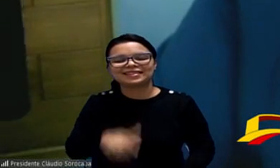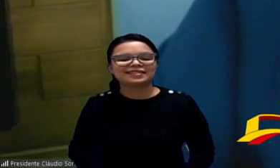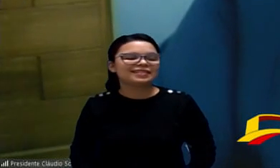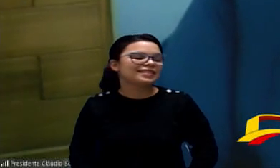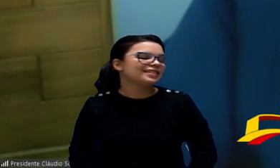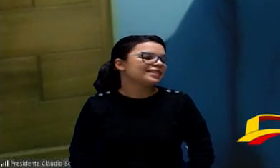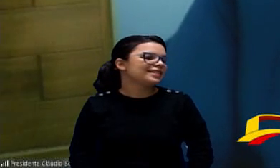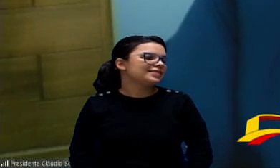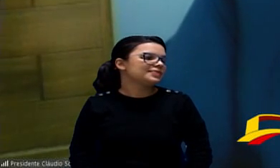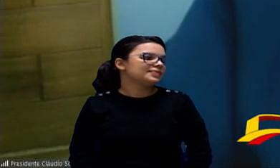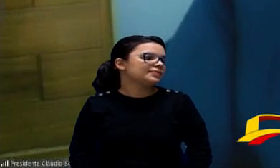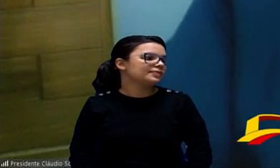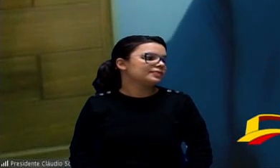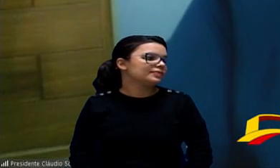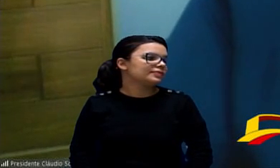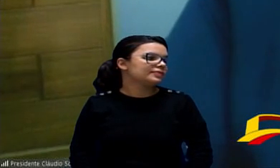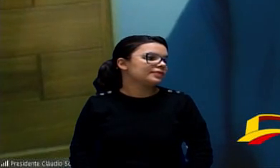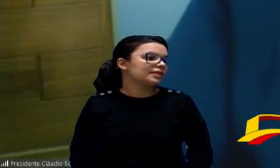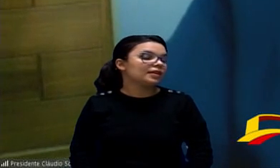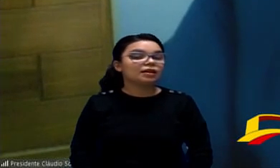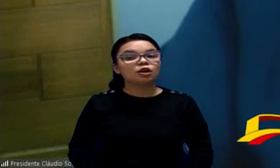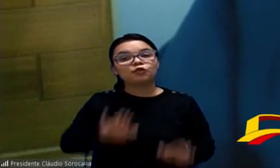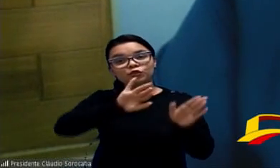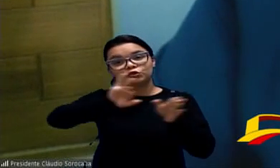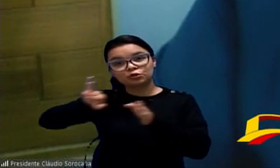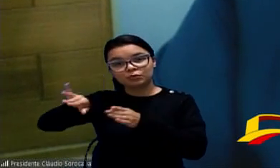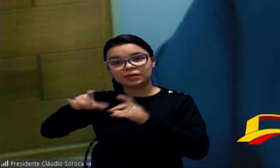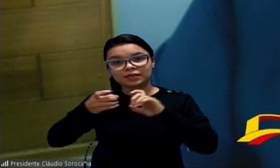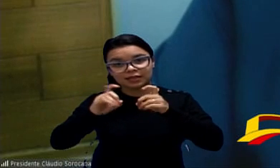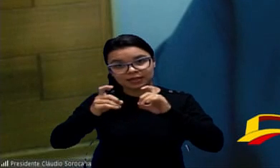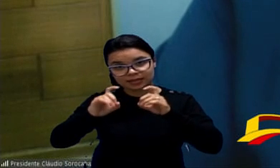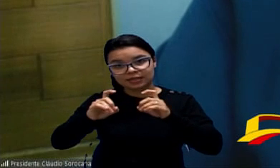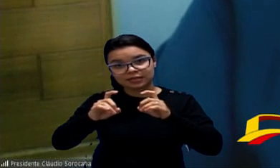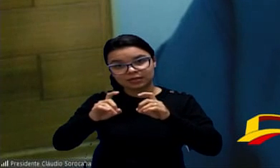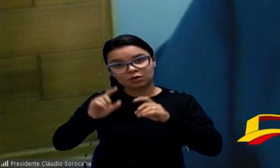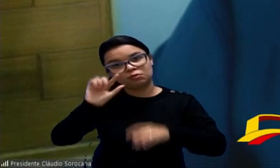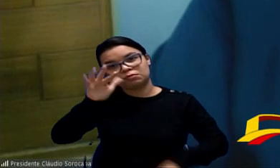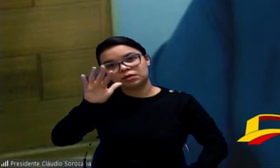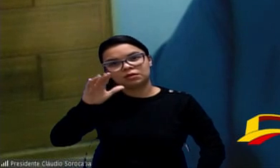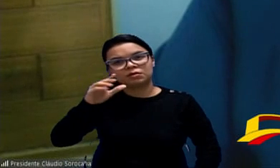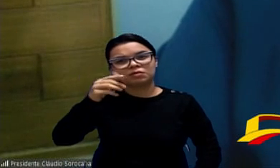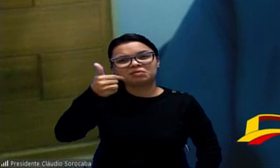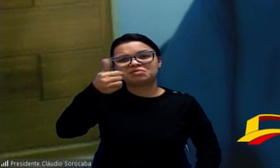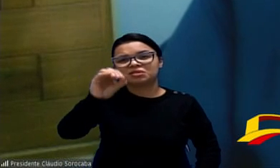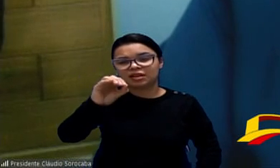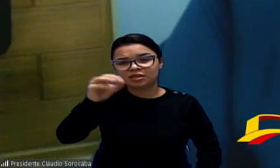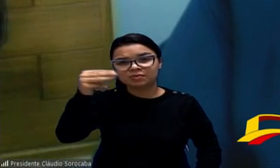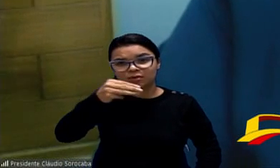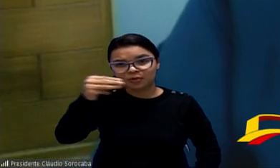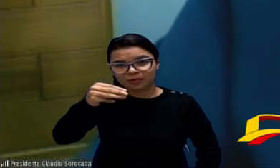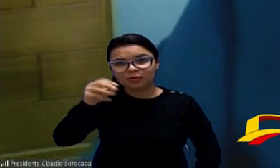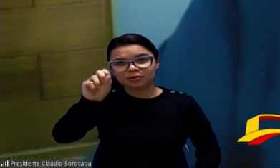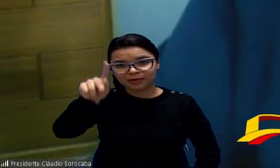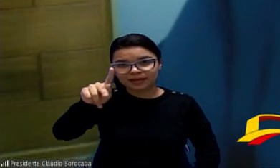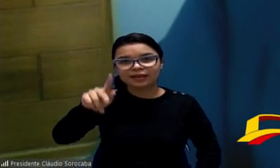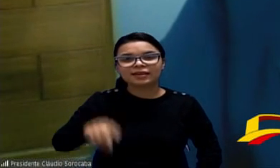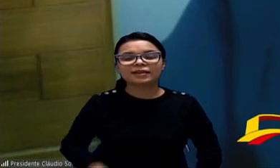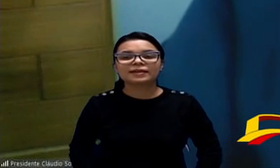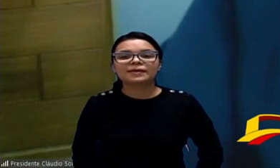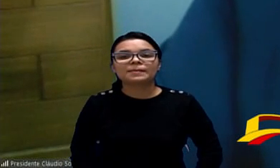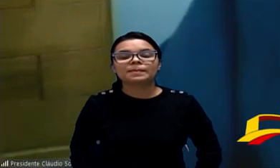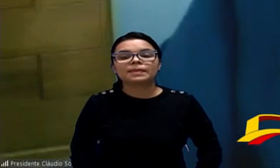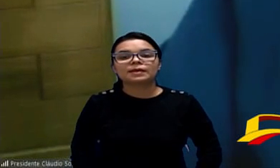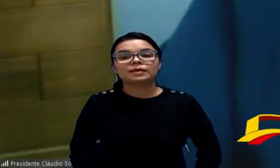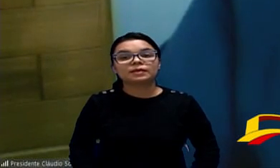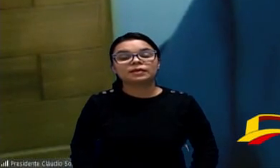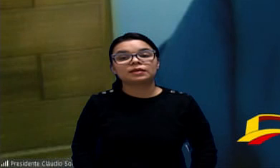Então nós estamos agora, eu vou suspender a sessão aqui por uns 10 minutinhos, até tá